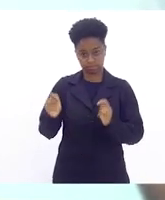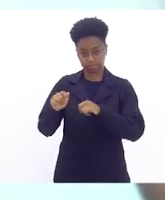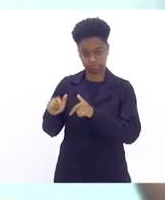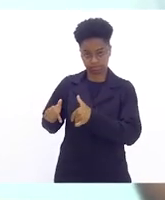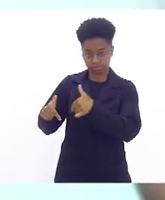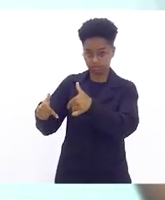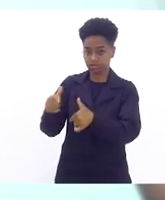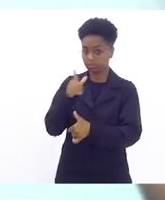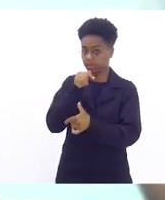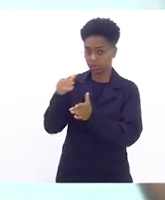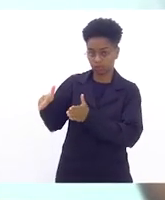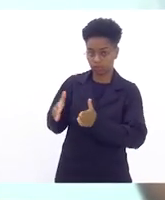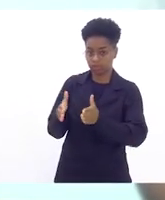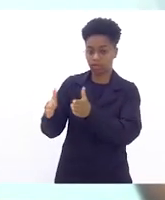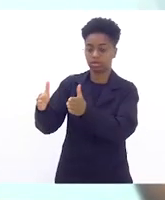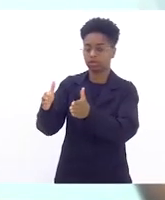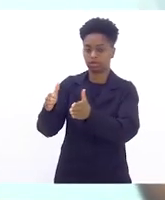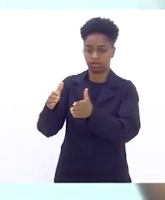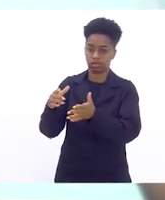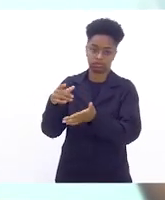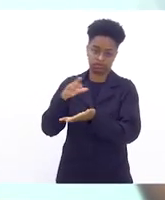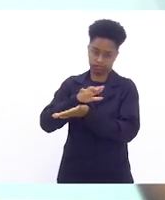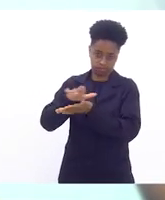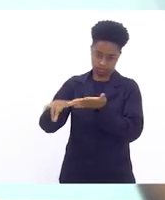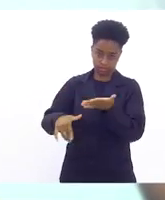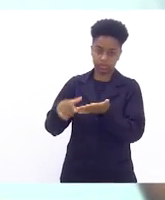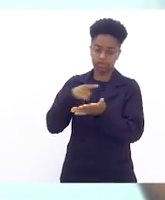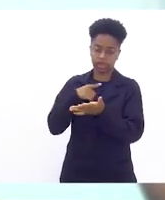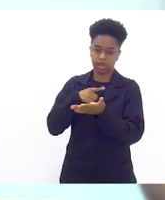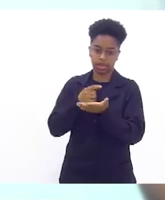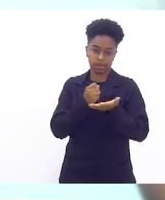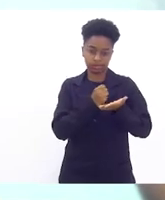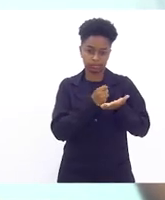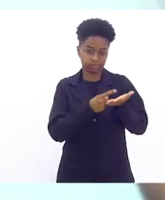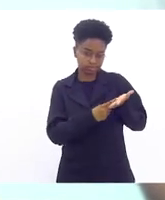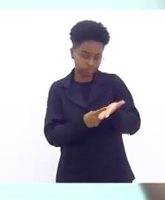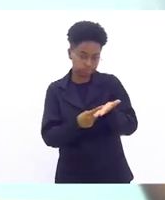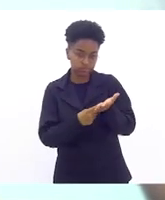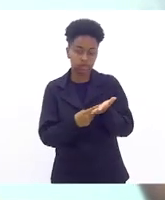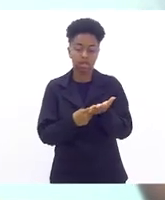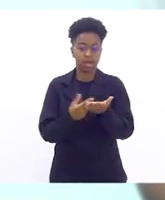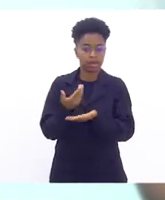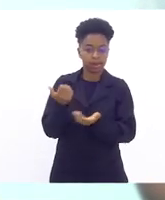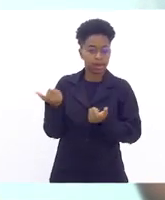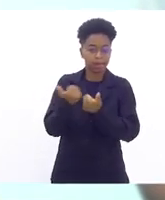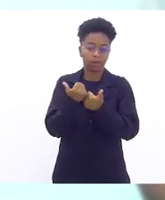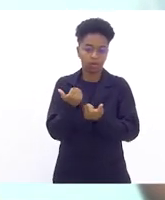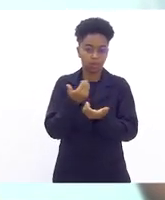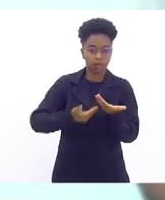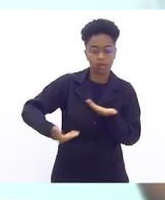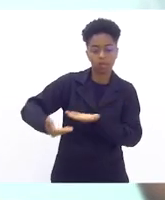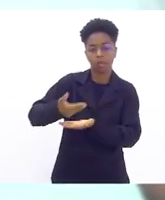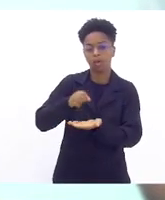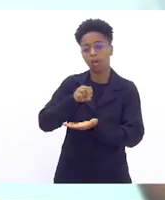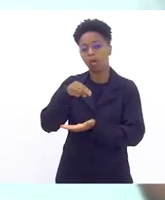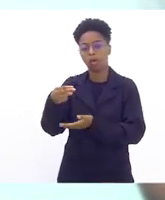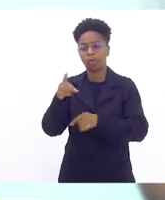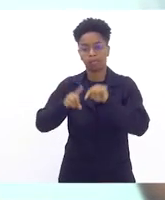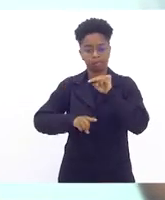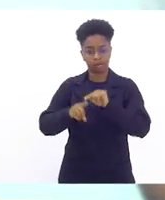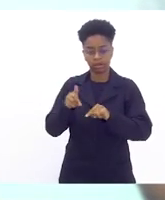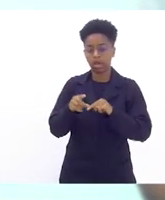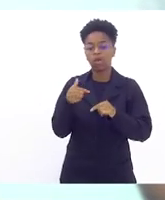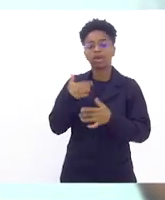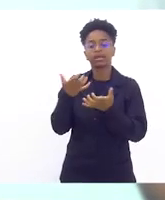nos rios não limítrofes enfim né teria que ter um acordo de cooperação técnica ou algum instrumento que o vale gostaria de saber